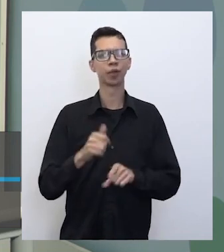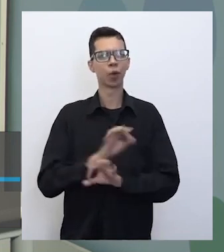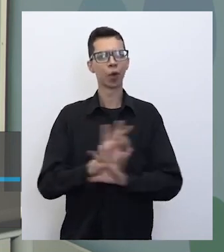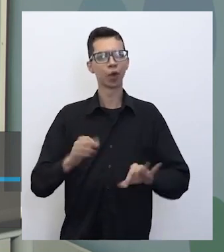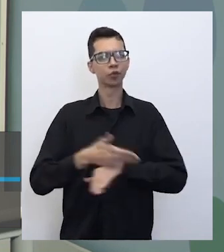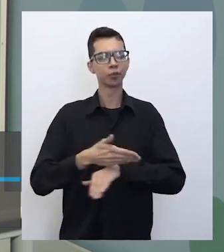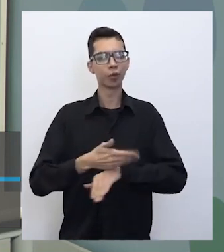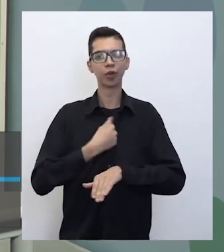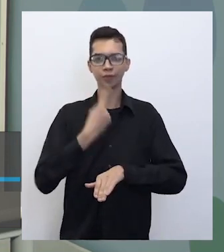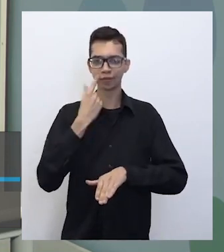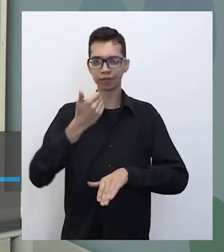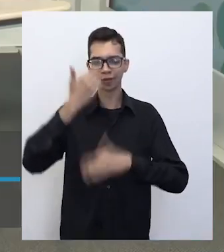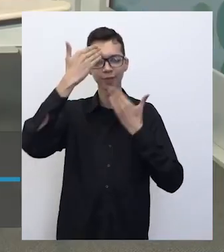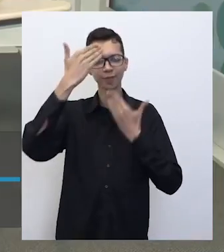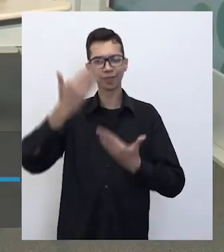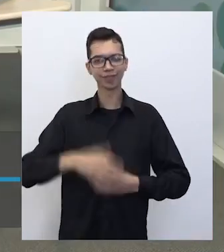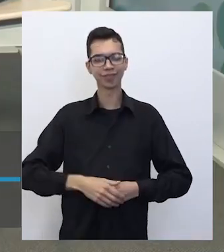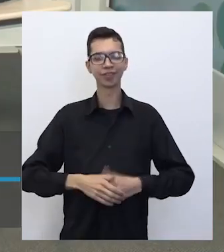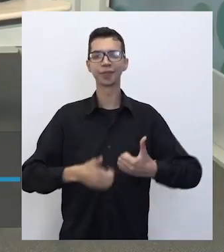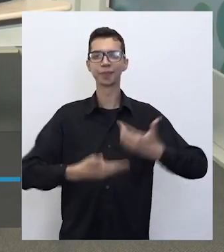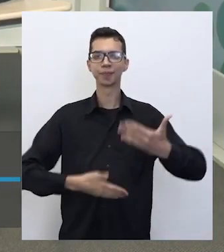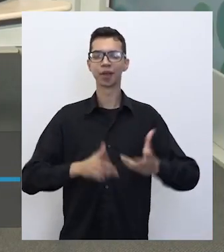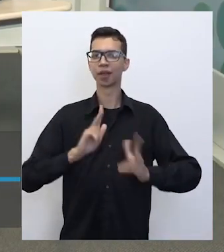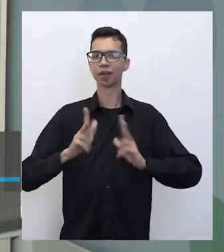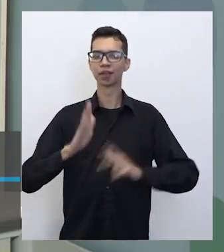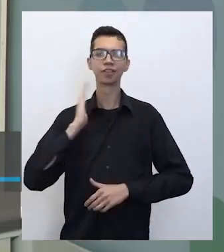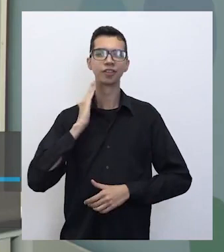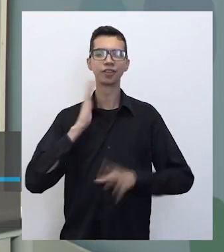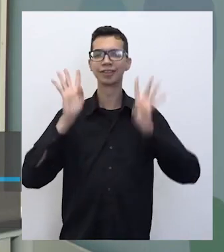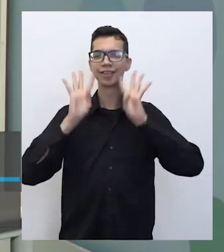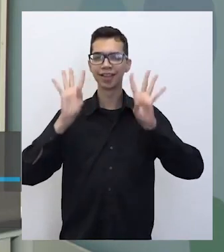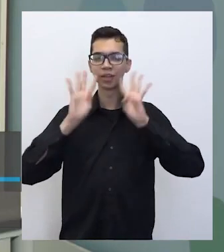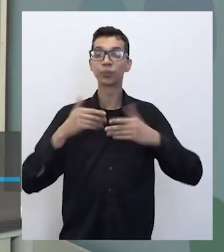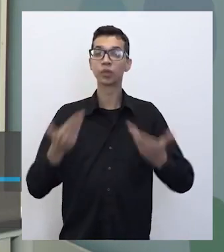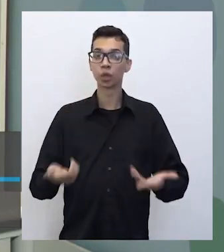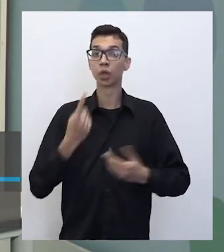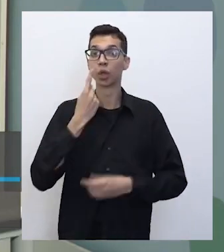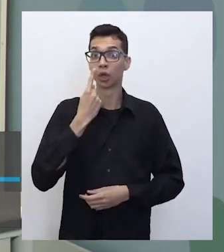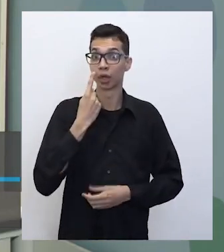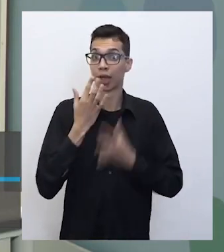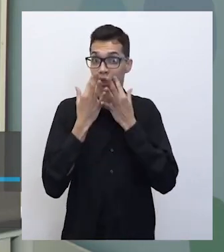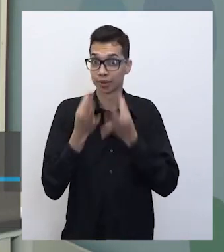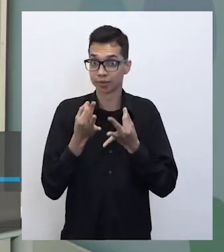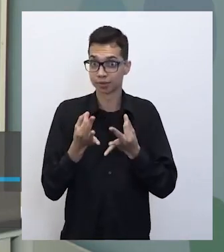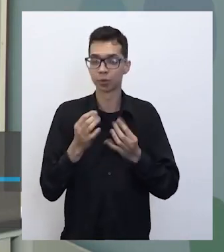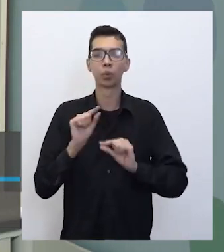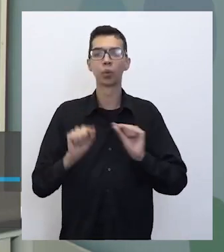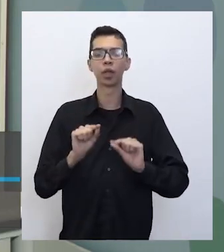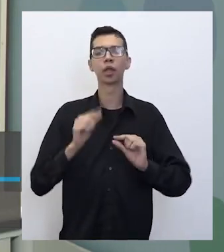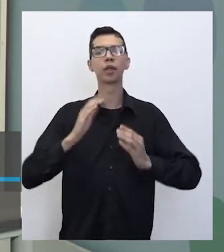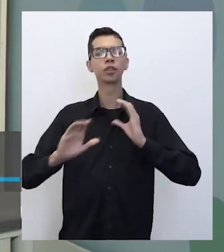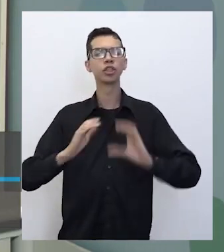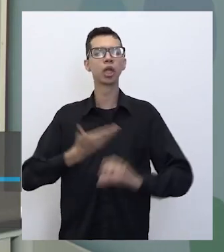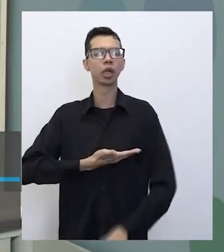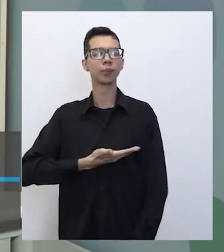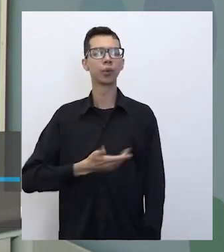estou vendo aqui, ó, estou colando aqui no seu chat, tá participando, também é legal. Olha só, gente, a cantiga de amigo tem isso mesmo. Né? Olha, ai